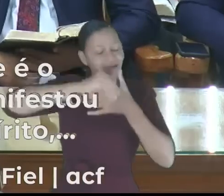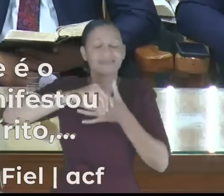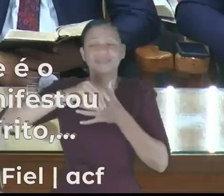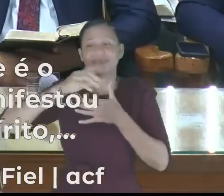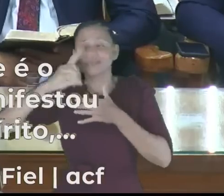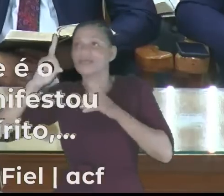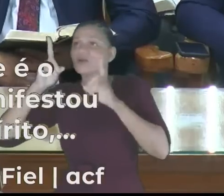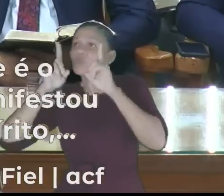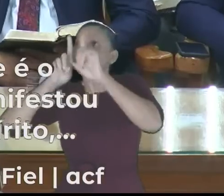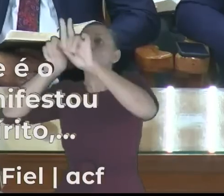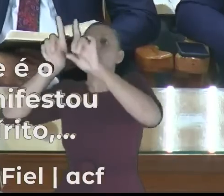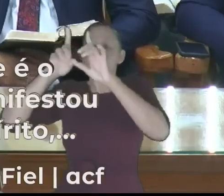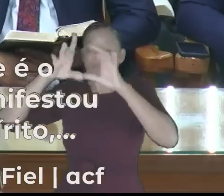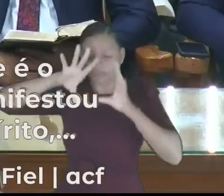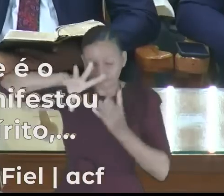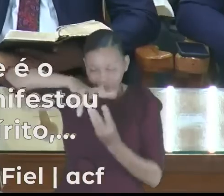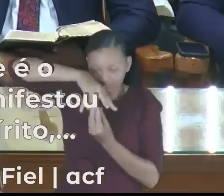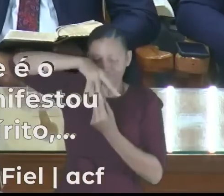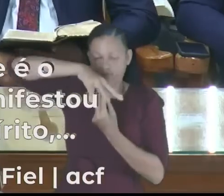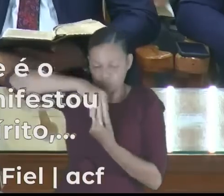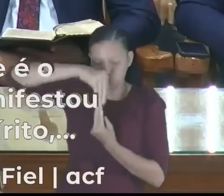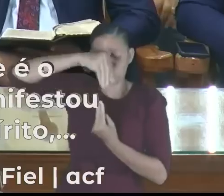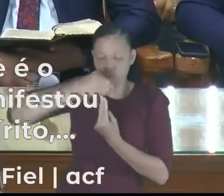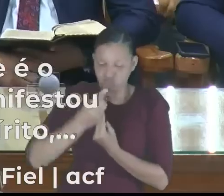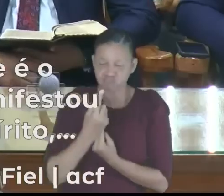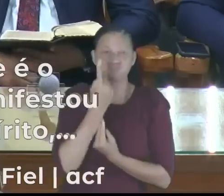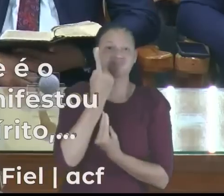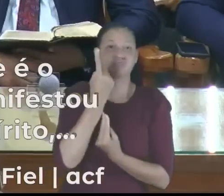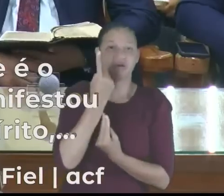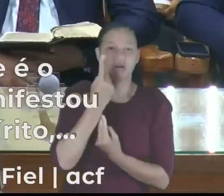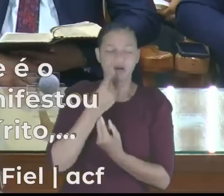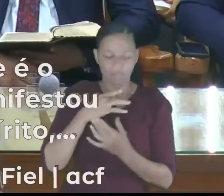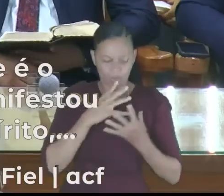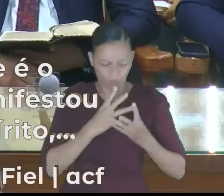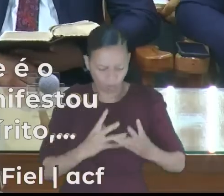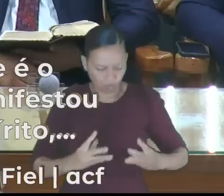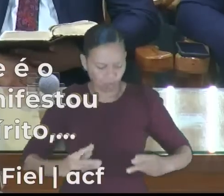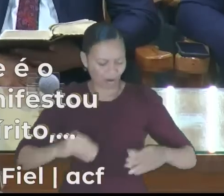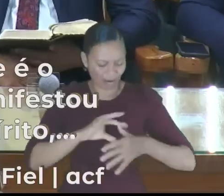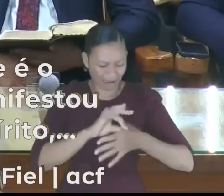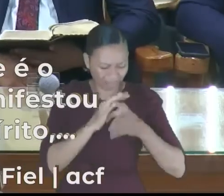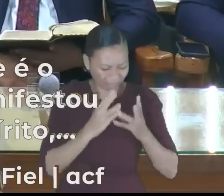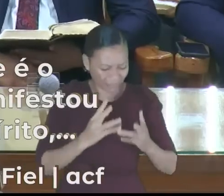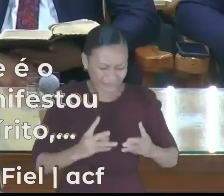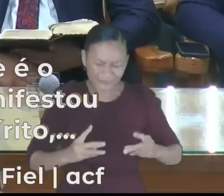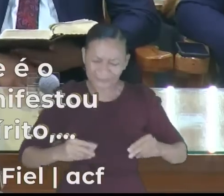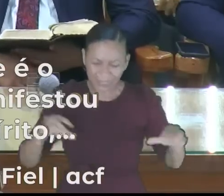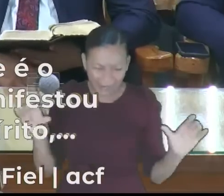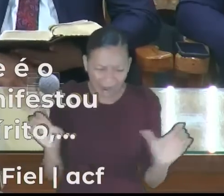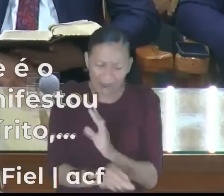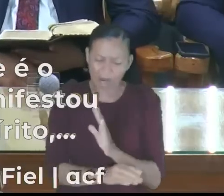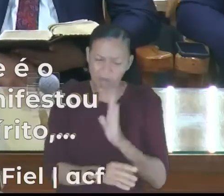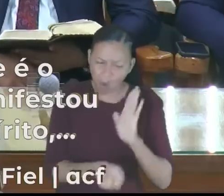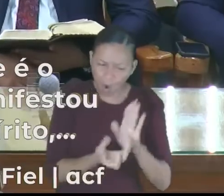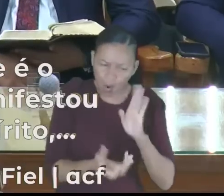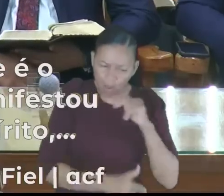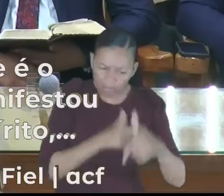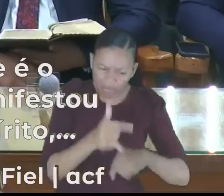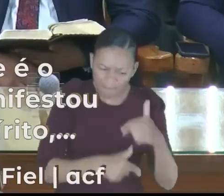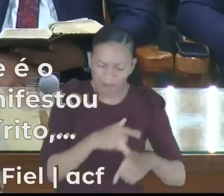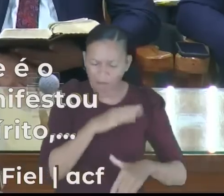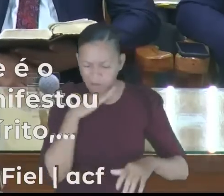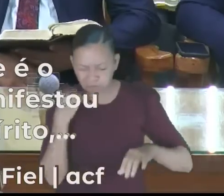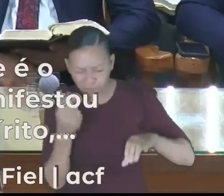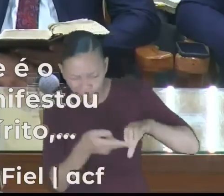a humanidade dele não evaporou, a humanidade dele não acabou-se depois que ele cumpriu a obra, depois que ele ressuscitou,